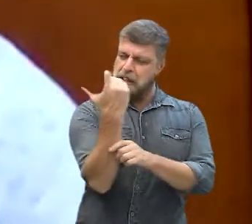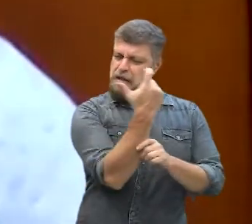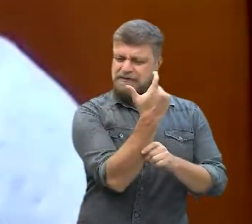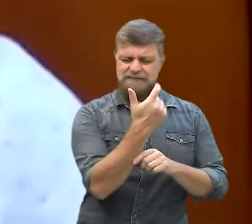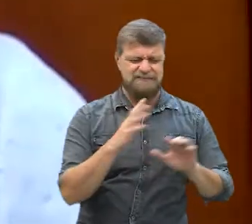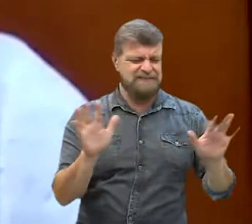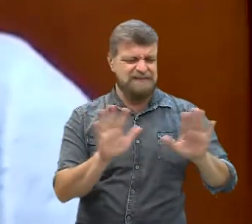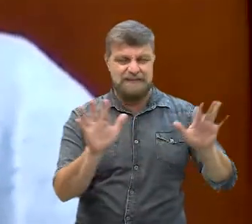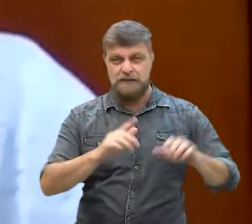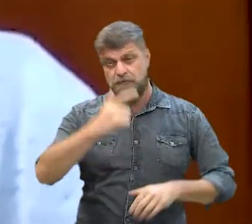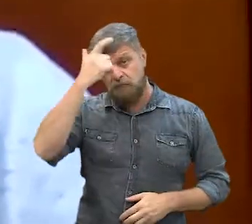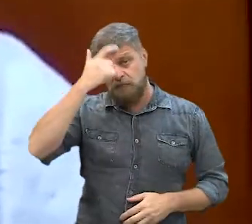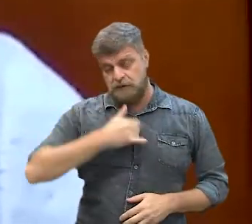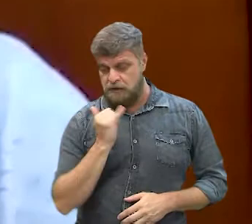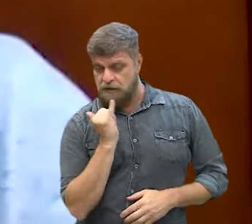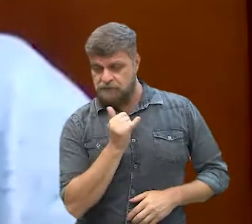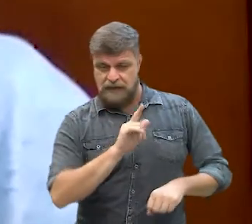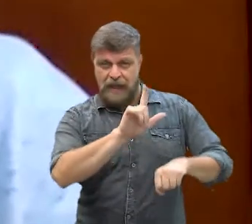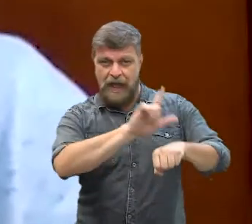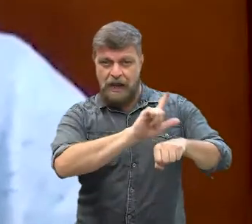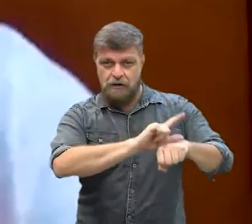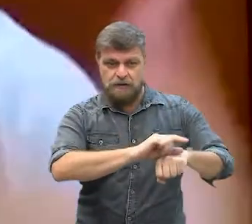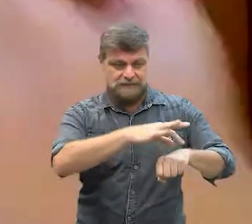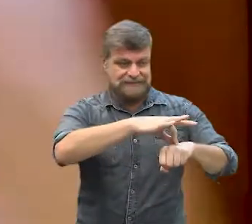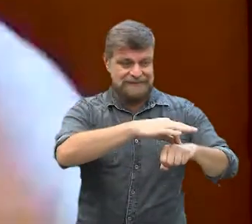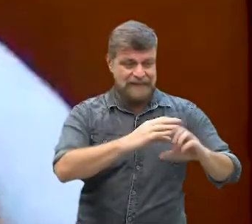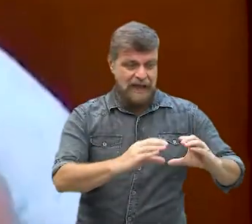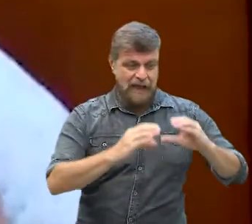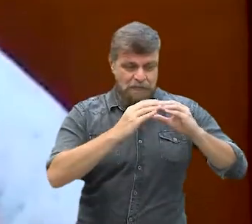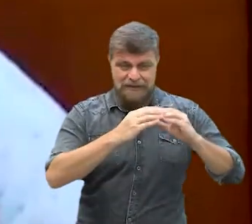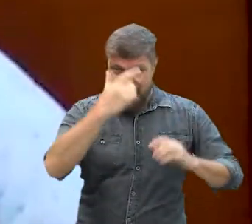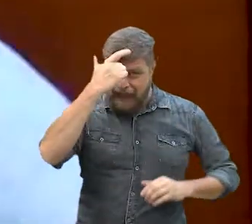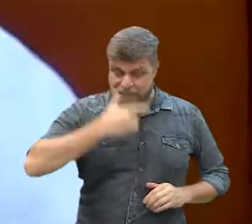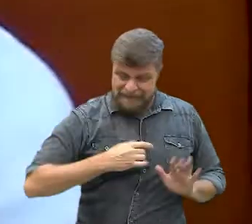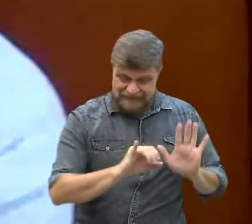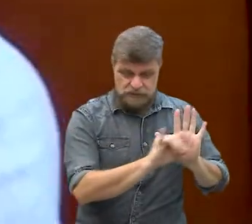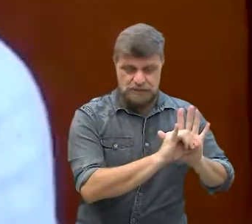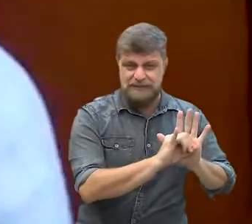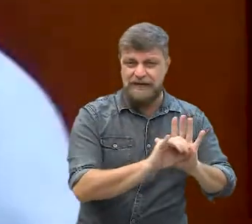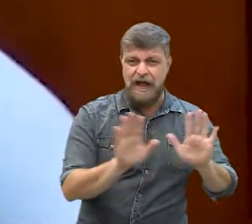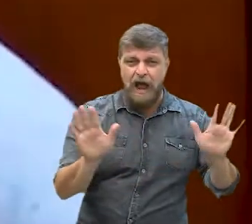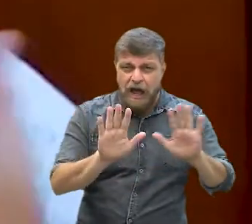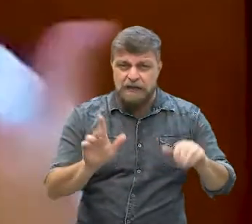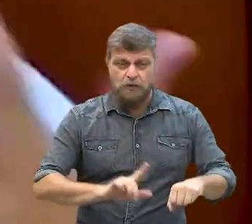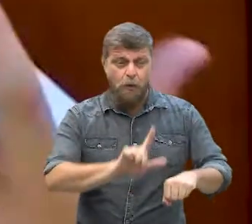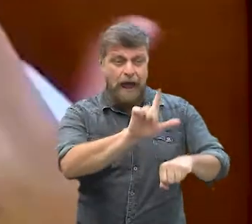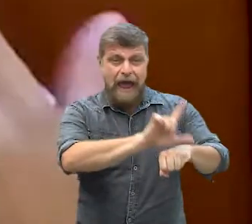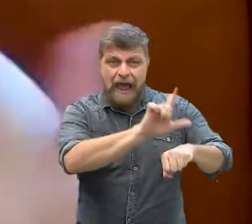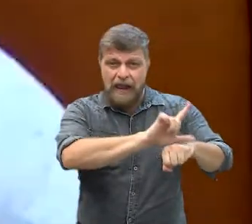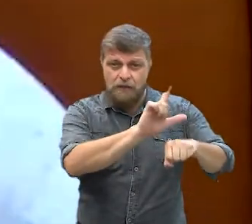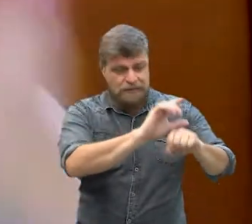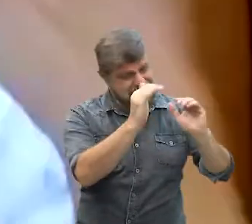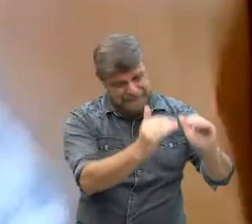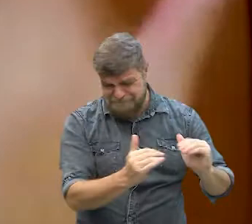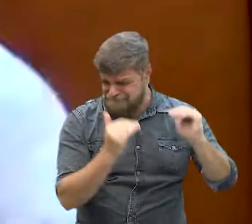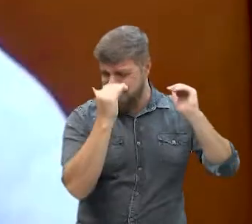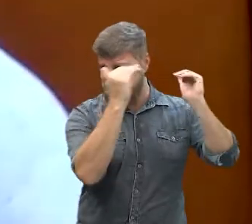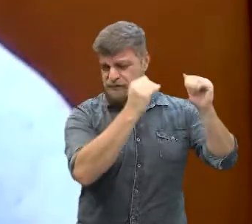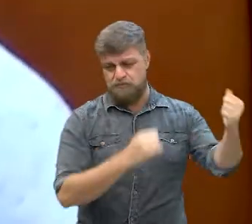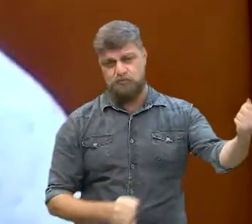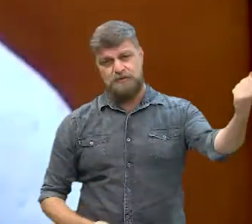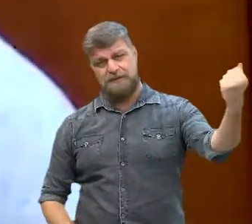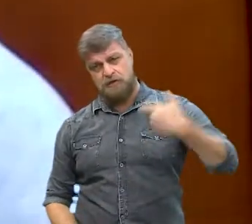todo momento. Mas, como eu disse, às vezes a hamburgueria não pode ficar muito presa a mim ou aos meus sócios. Ela tem que ser alguma coisa maior do que